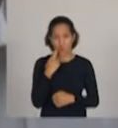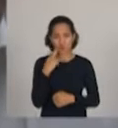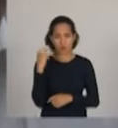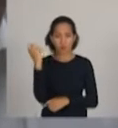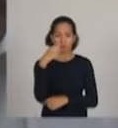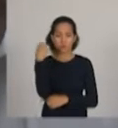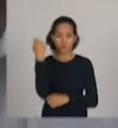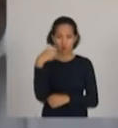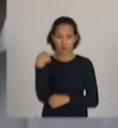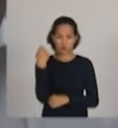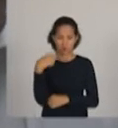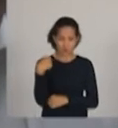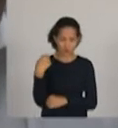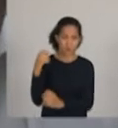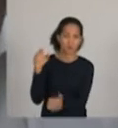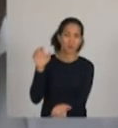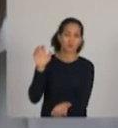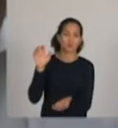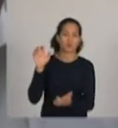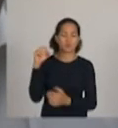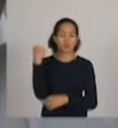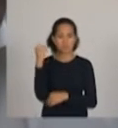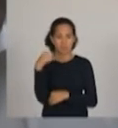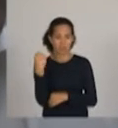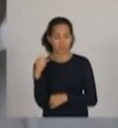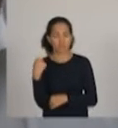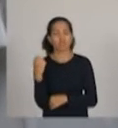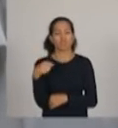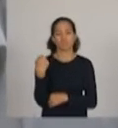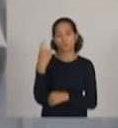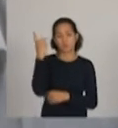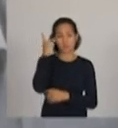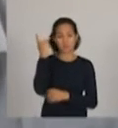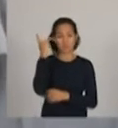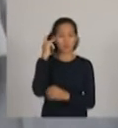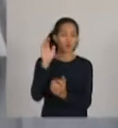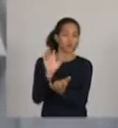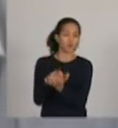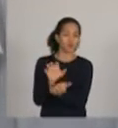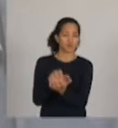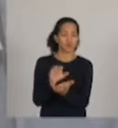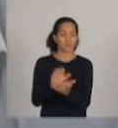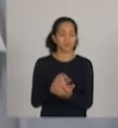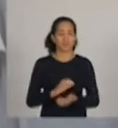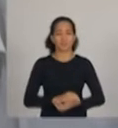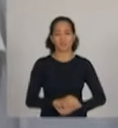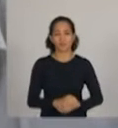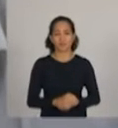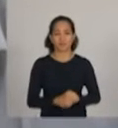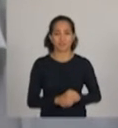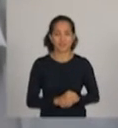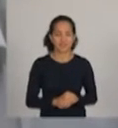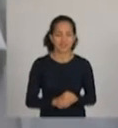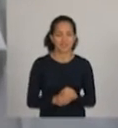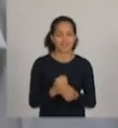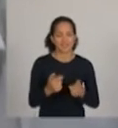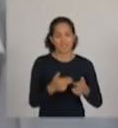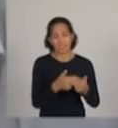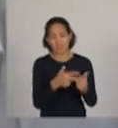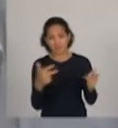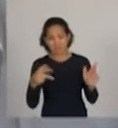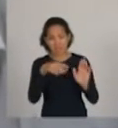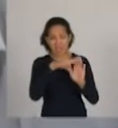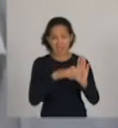Sul, Sergipe, São Paulo e Tocantins. E dentre as irregularidades, tem irregularidade